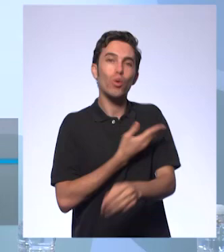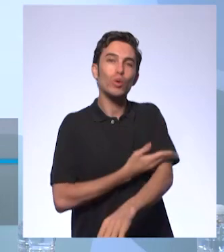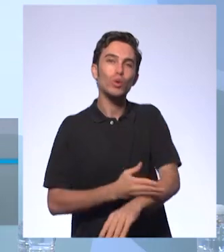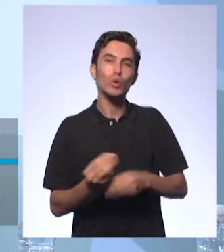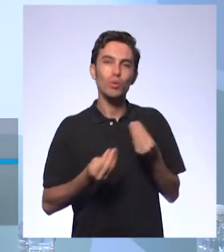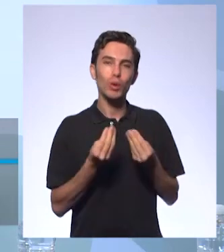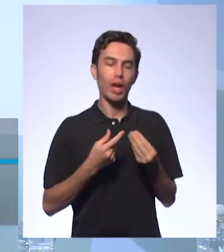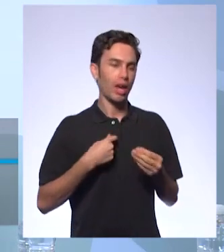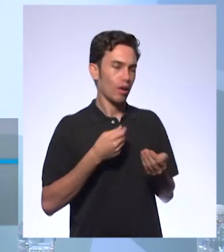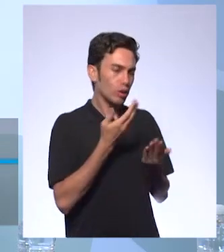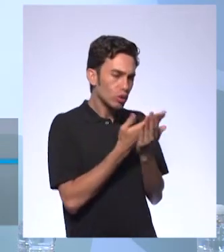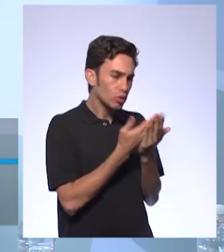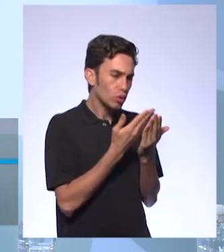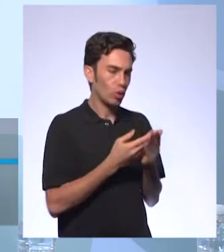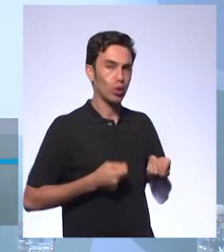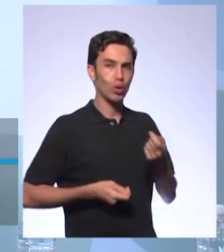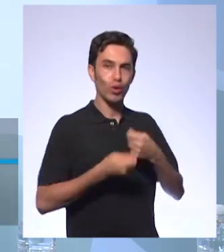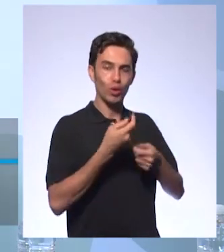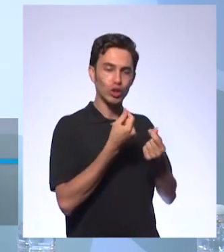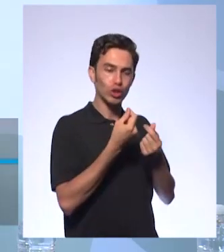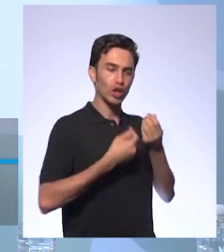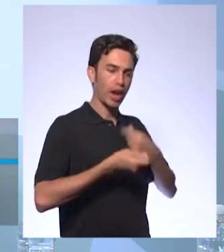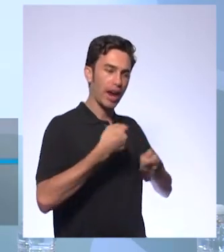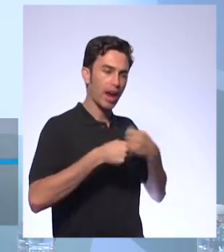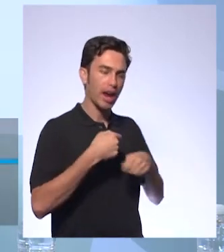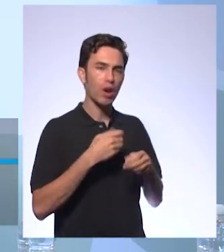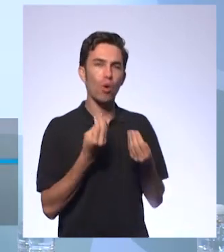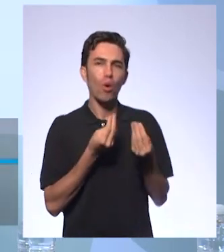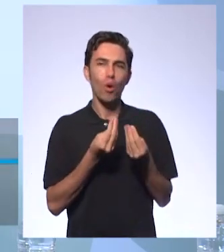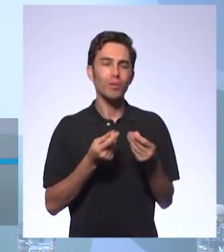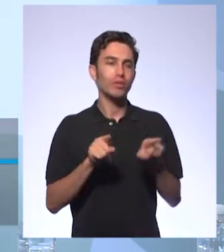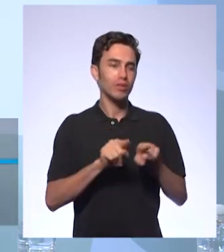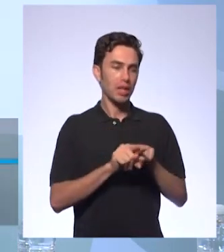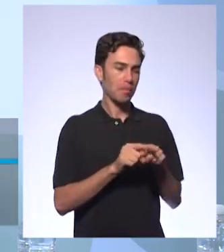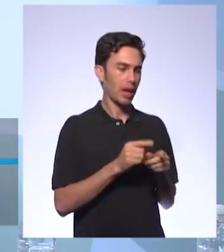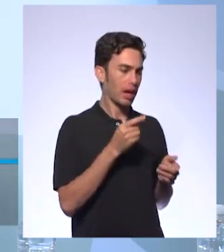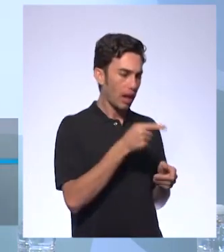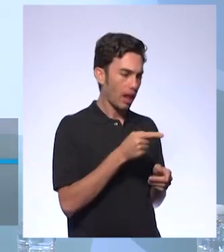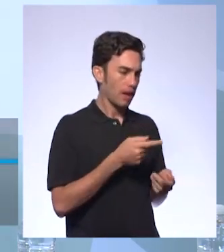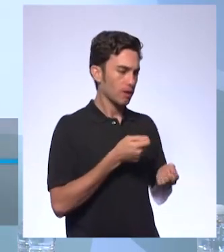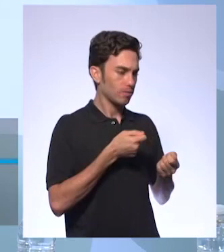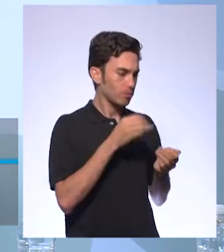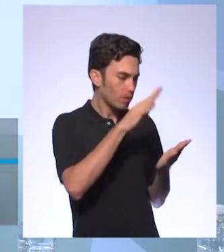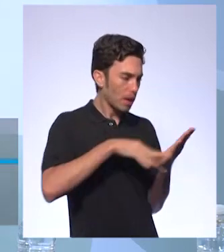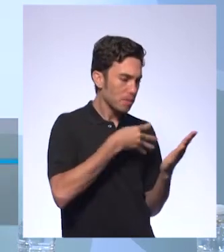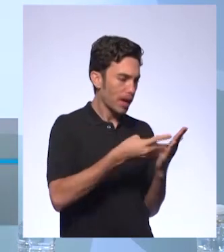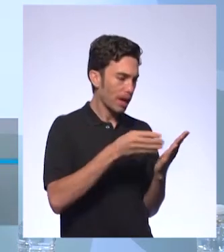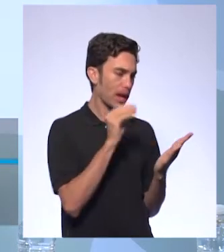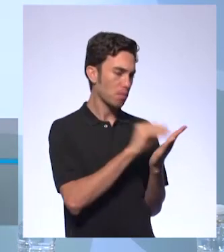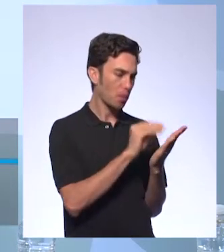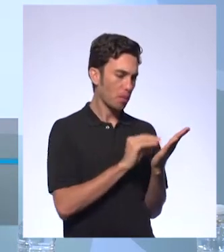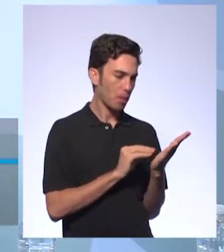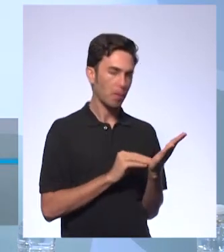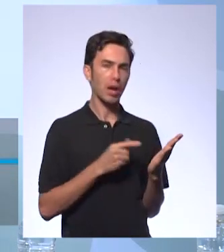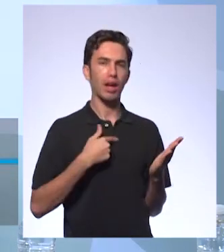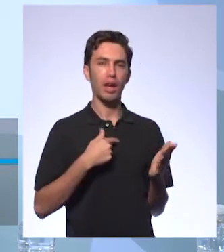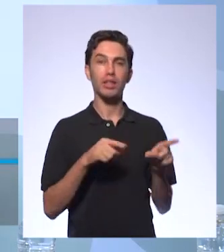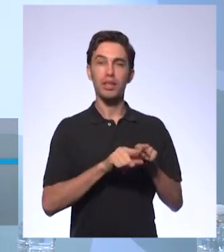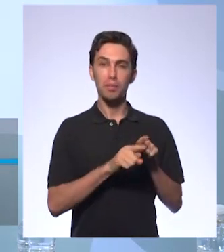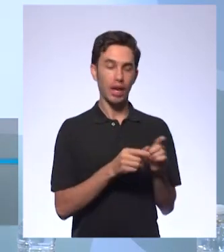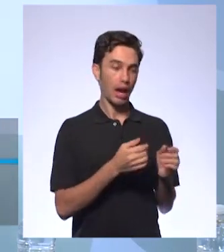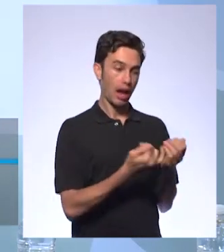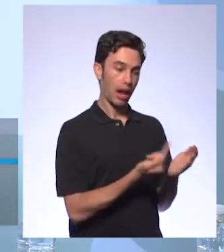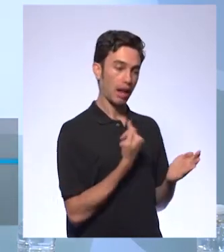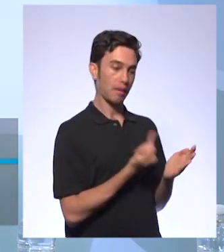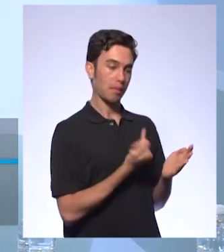sobre finanças, eu tento sempre estar olhando direto ali, olhando para não cometer, colocar alguns lembretes para eu não cometer os erros, porque eu